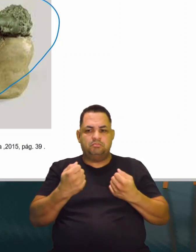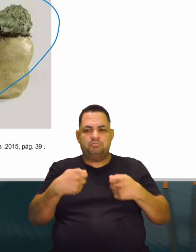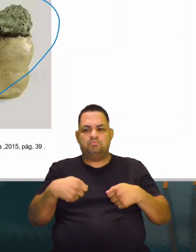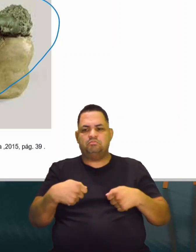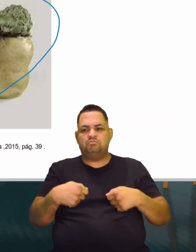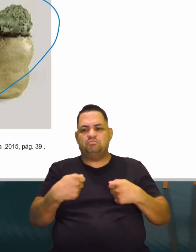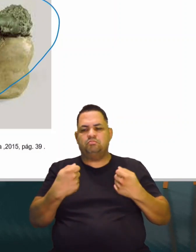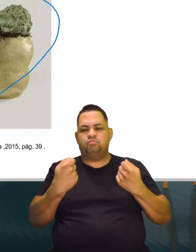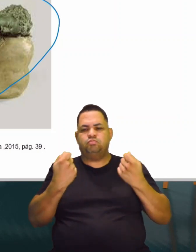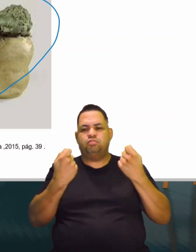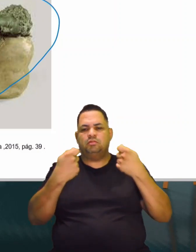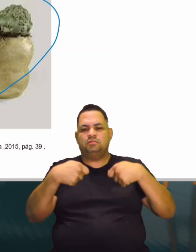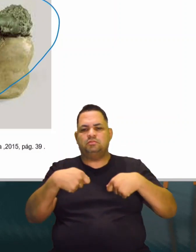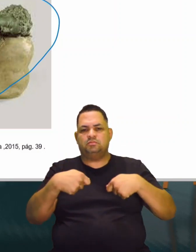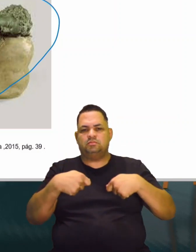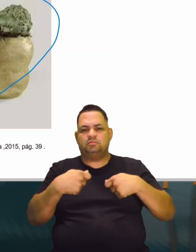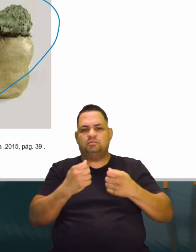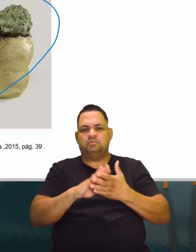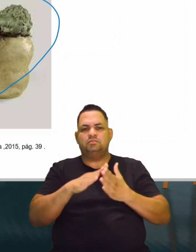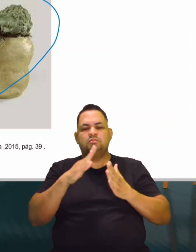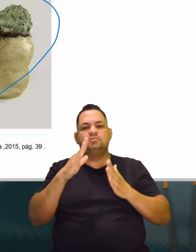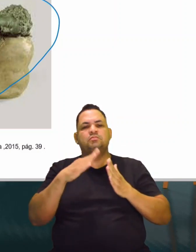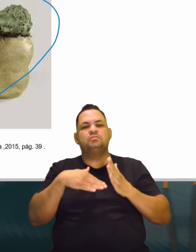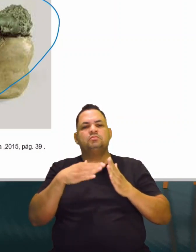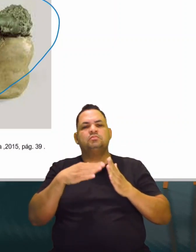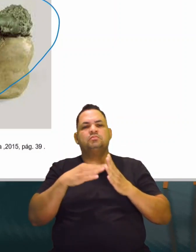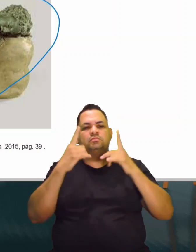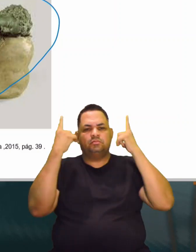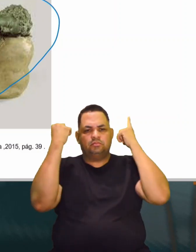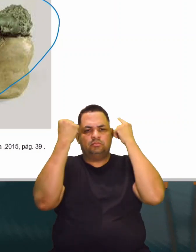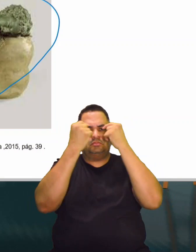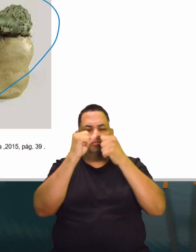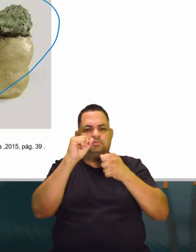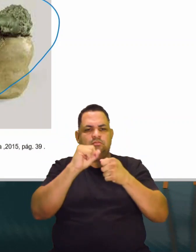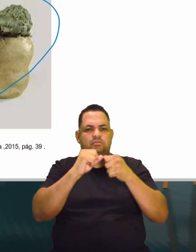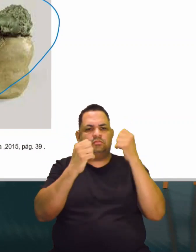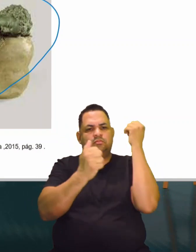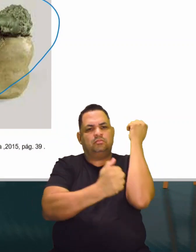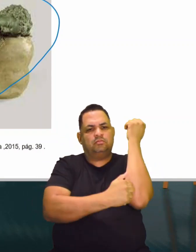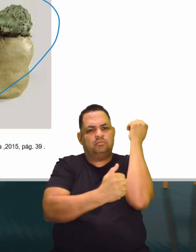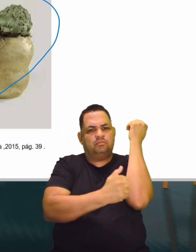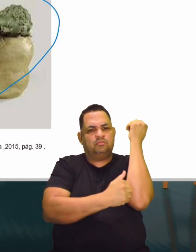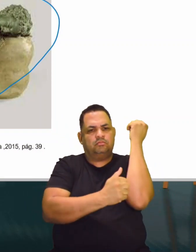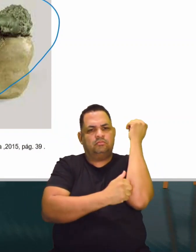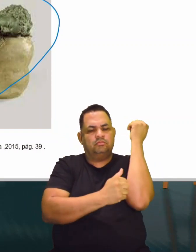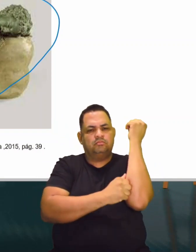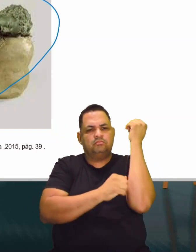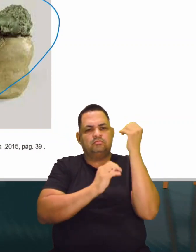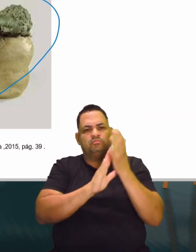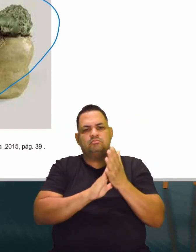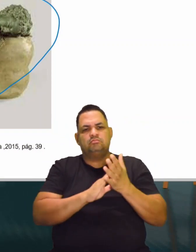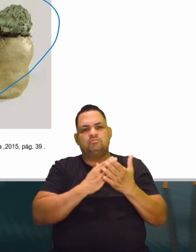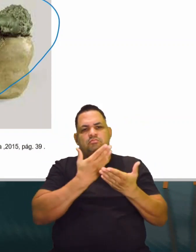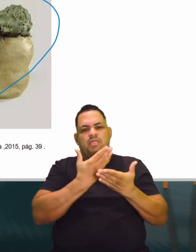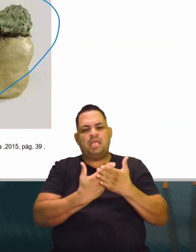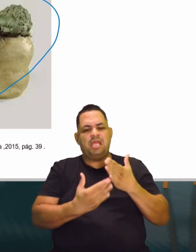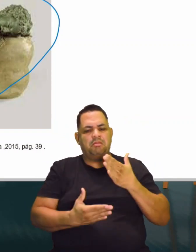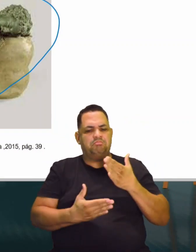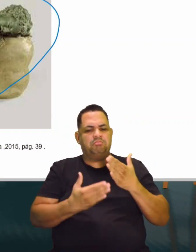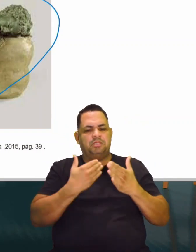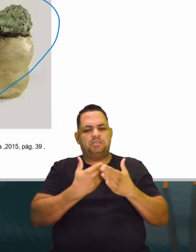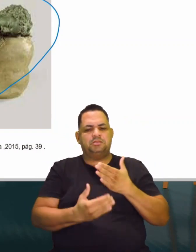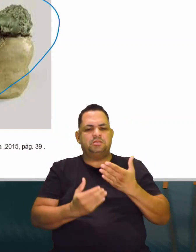que as pinturas gregas eram feitas em madeira, em material que não resistiu ao tempo. Por isso que quase